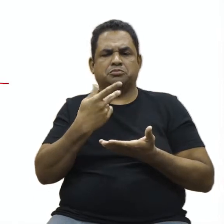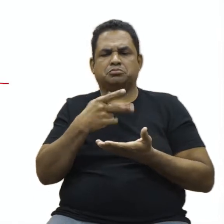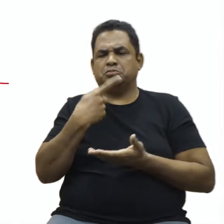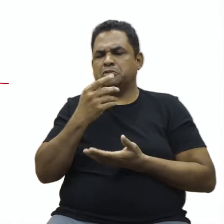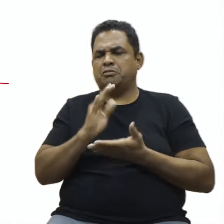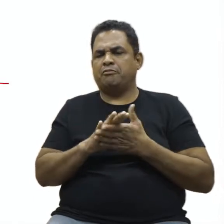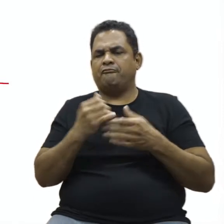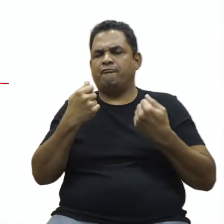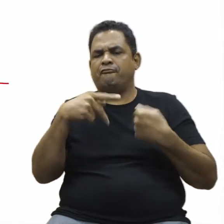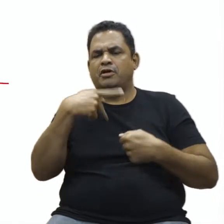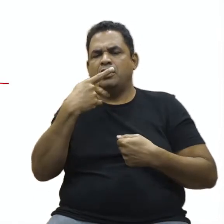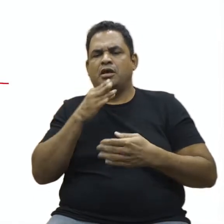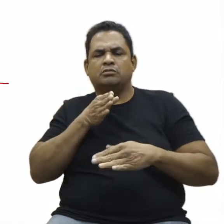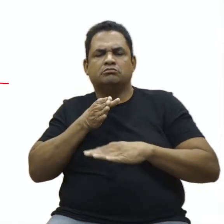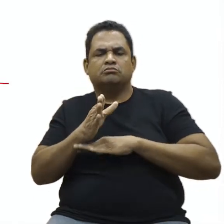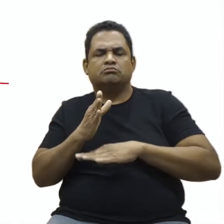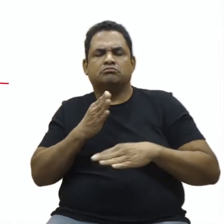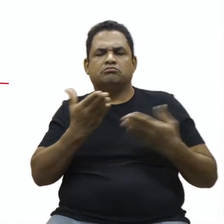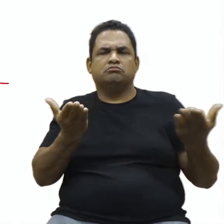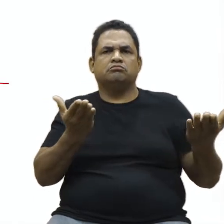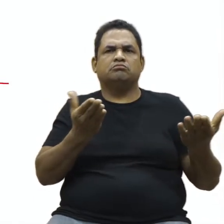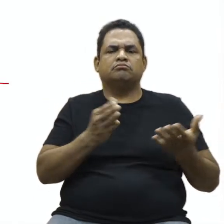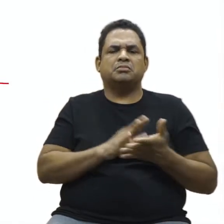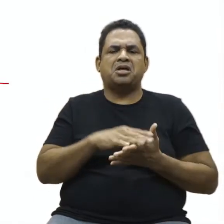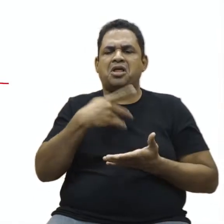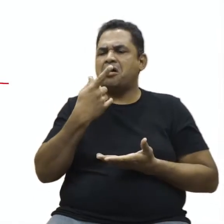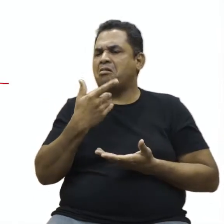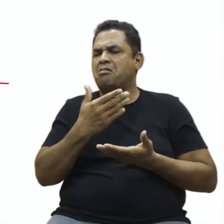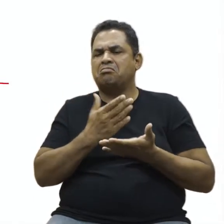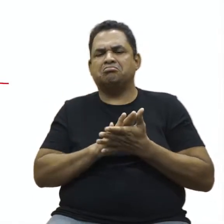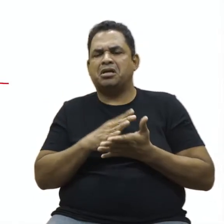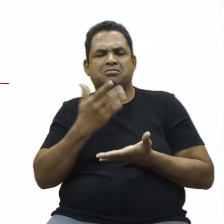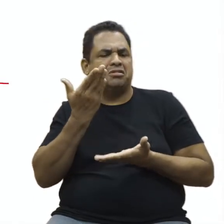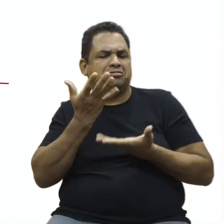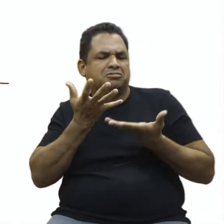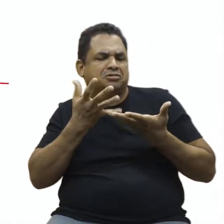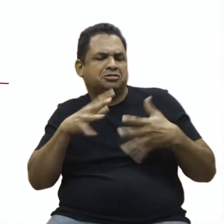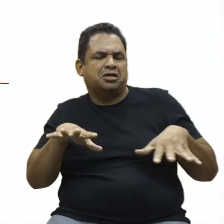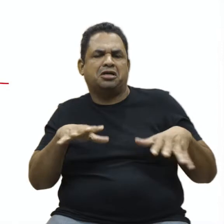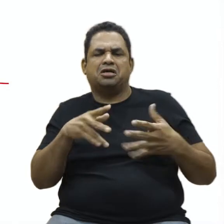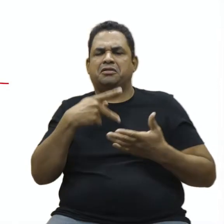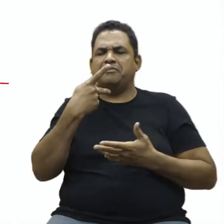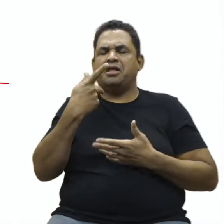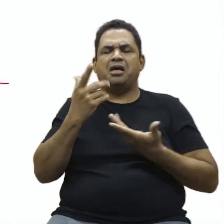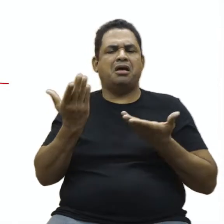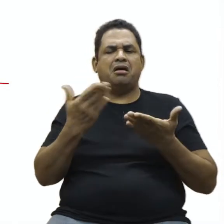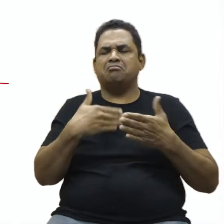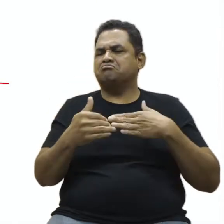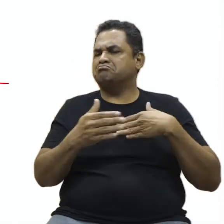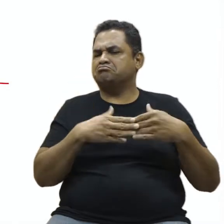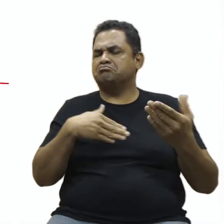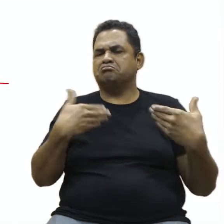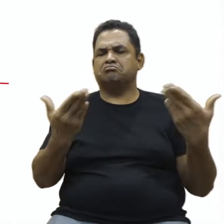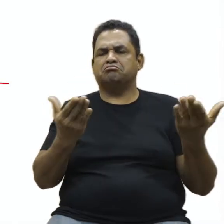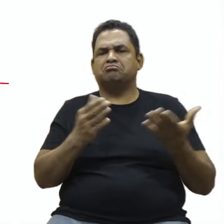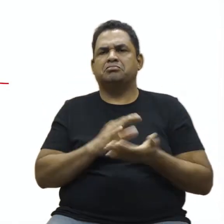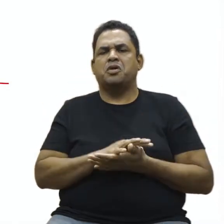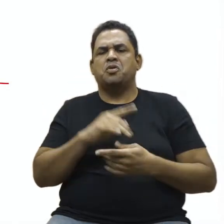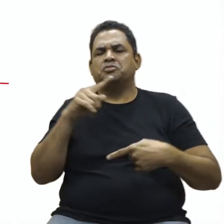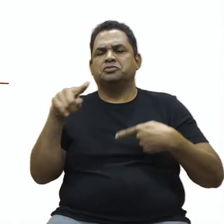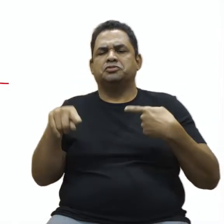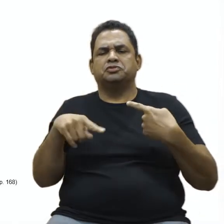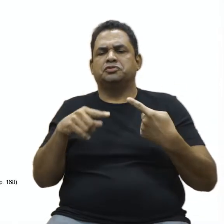dar pitaco, dizer que não concordam, né, com as principais questões do interesse comum,